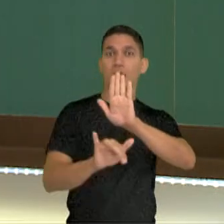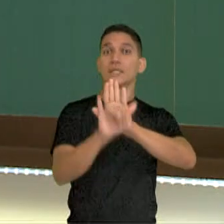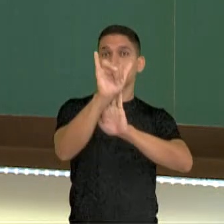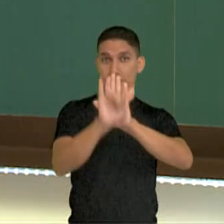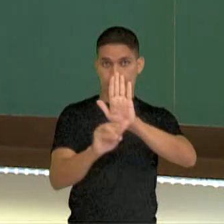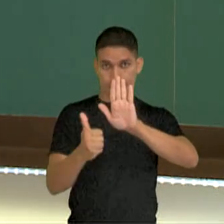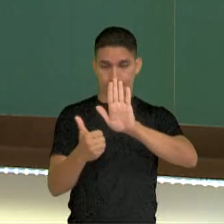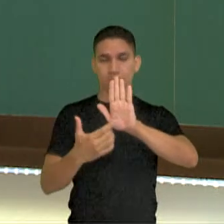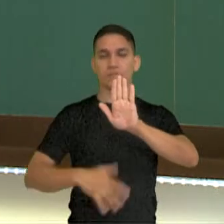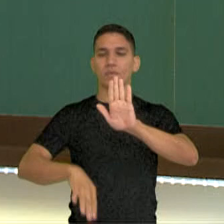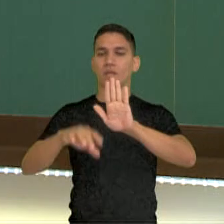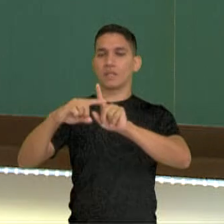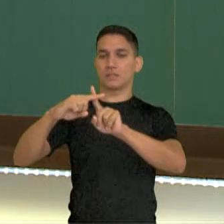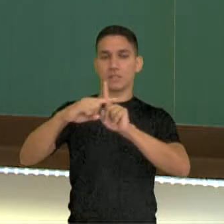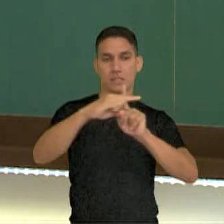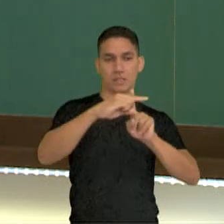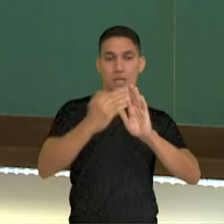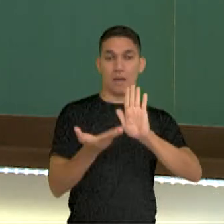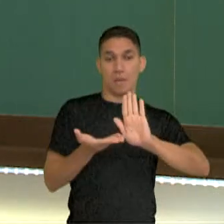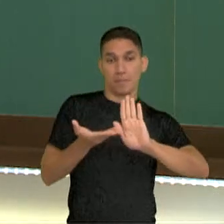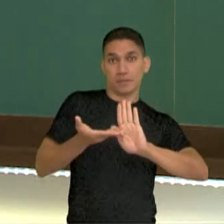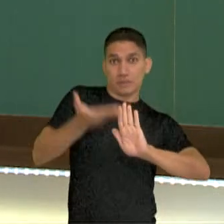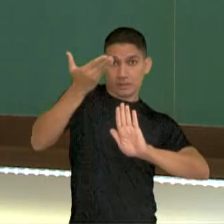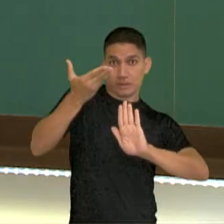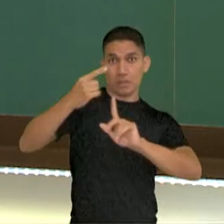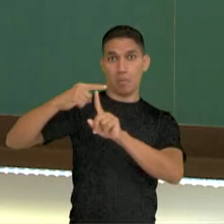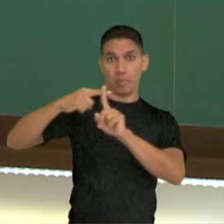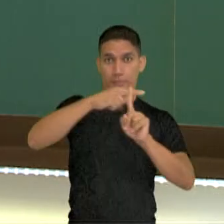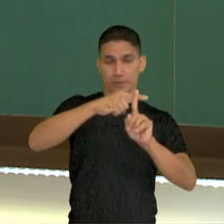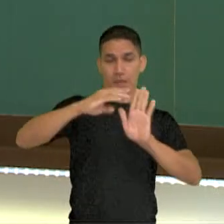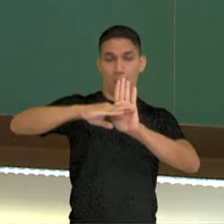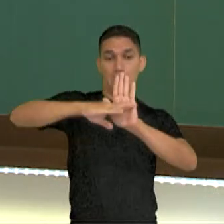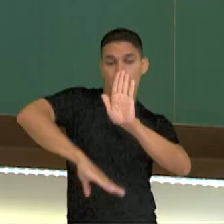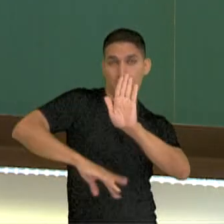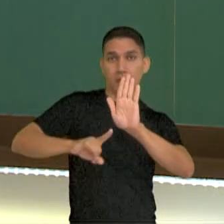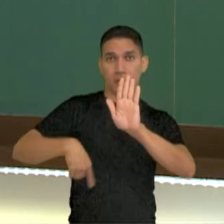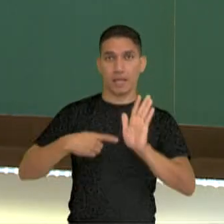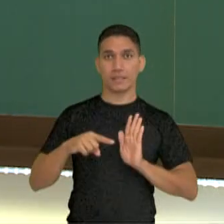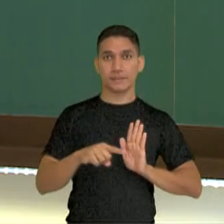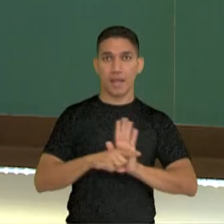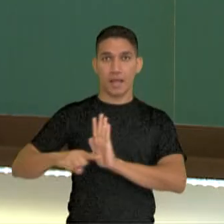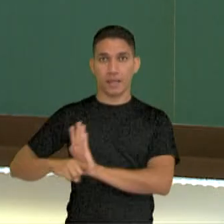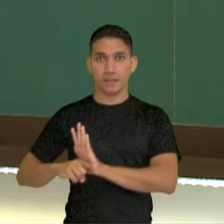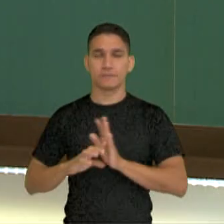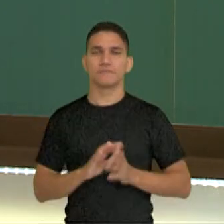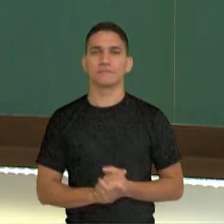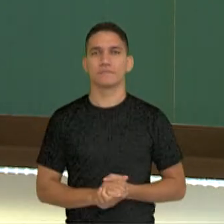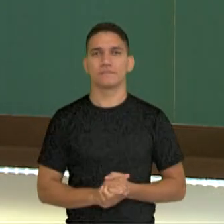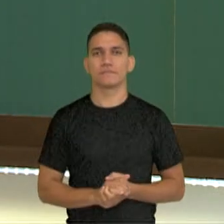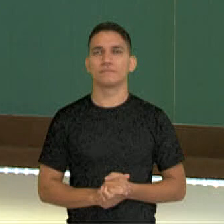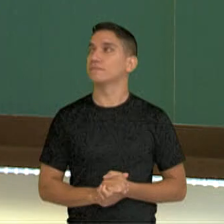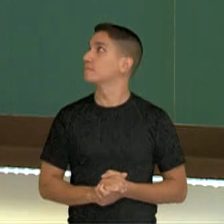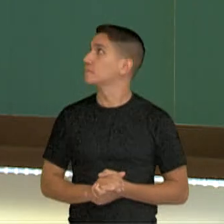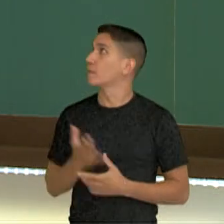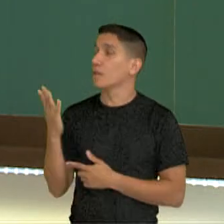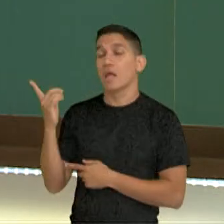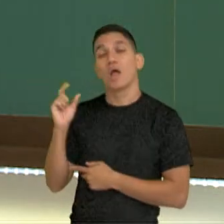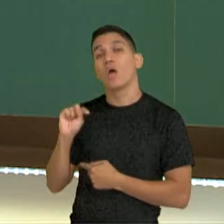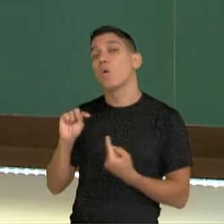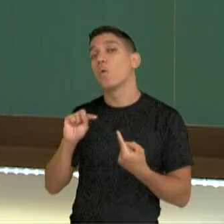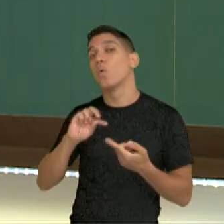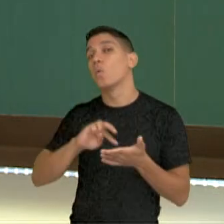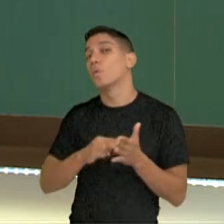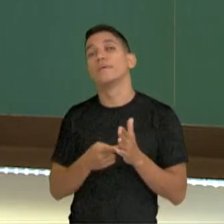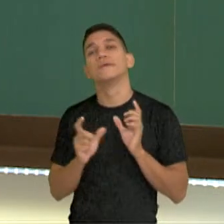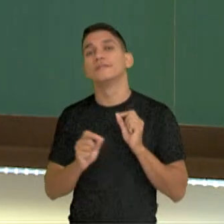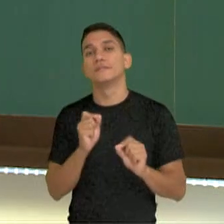Y. Os valores para cima são positivos, os valores para baixo são negativos. Isso quer dizer o quê? Que